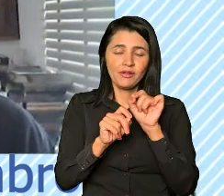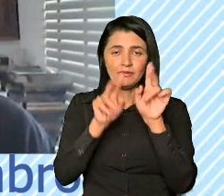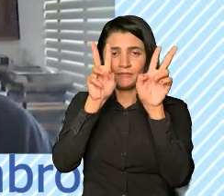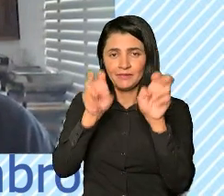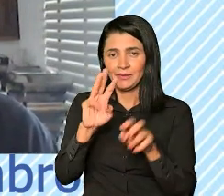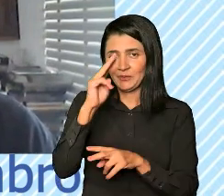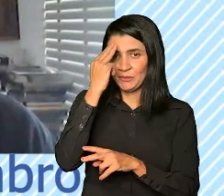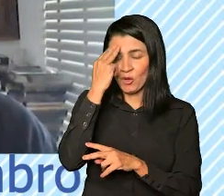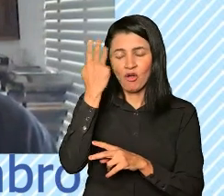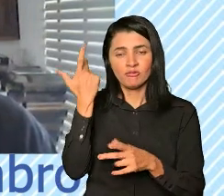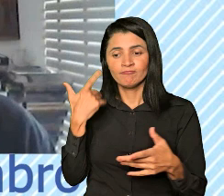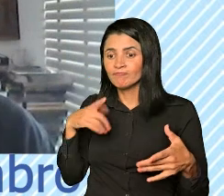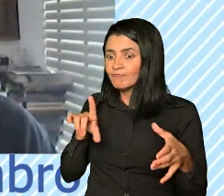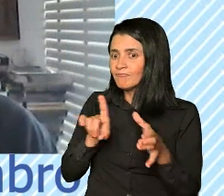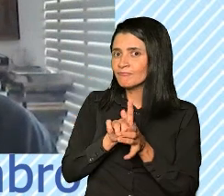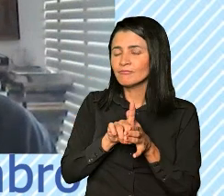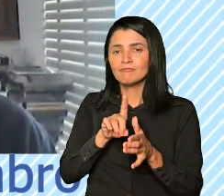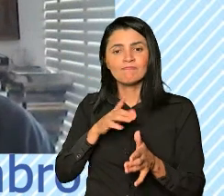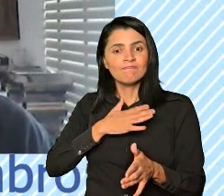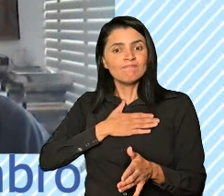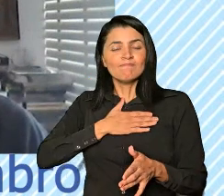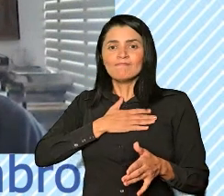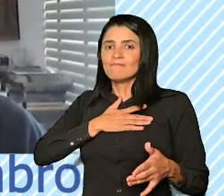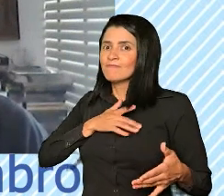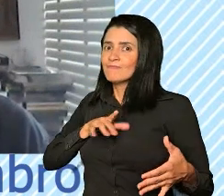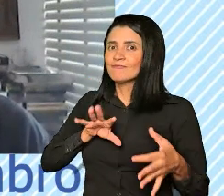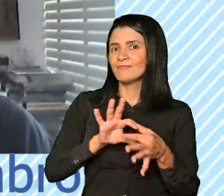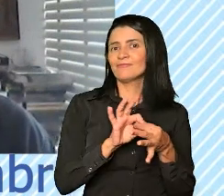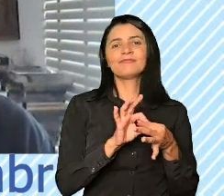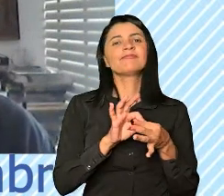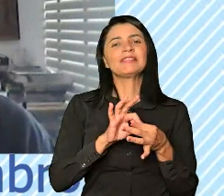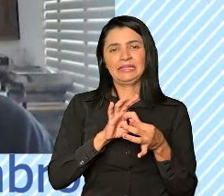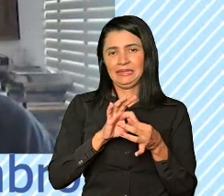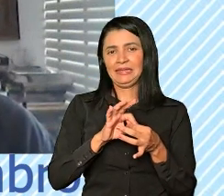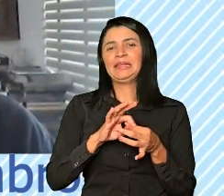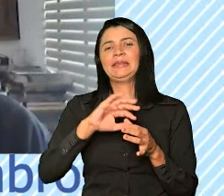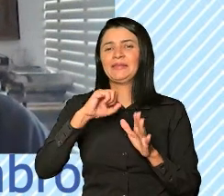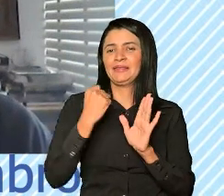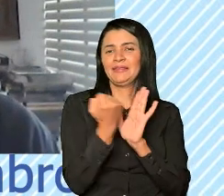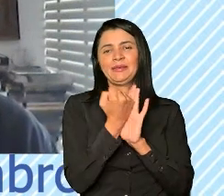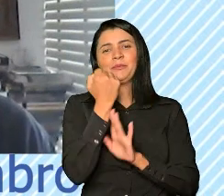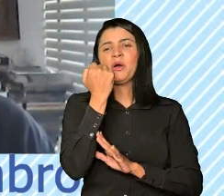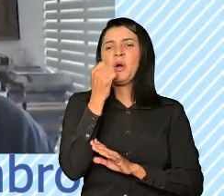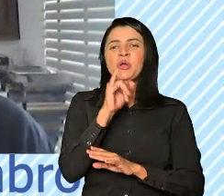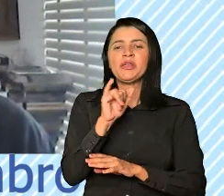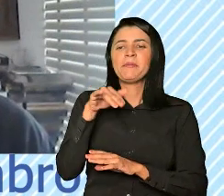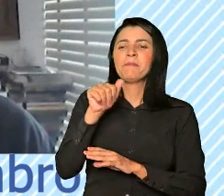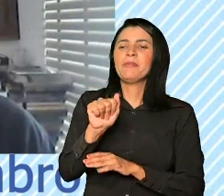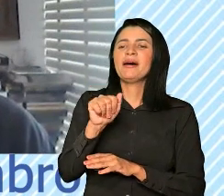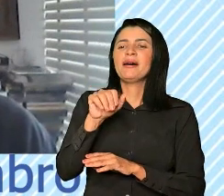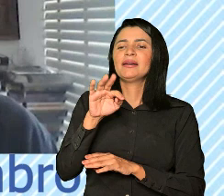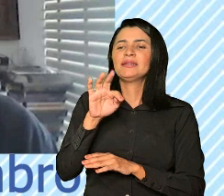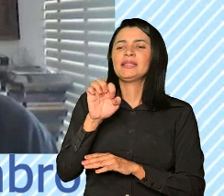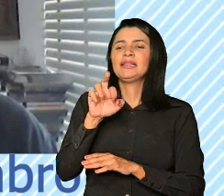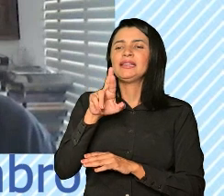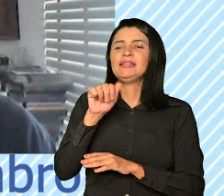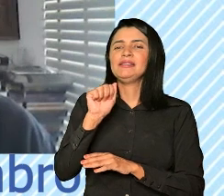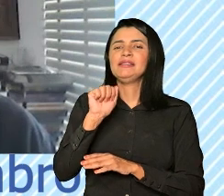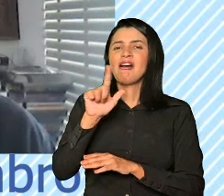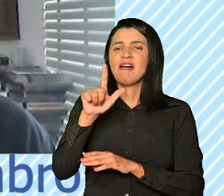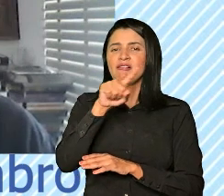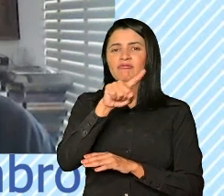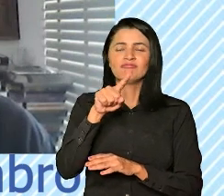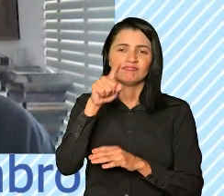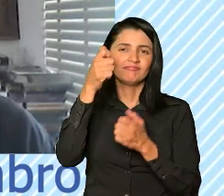e pertencimento, né, e patrimônio imaterial. Na memória, você colocou muito bem essa